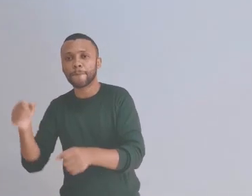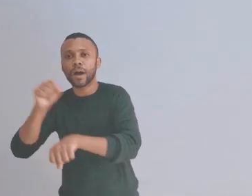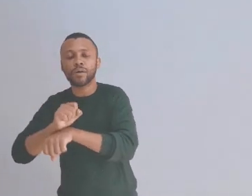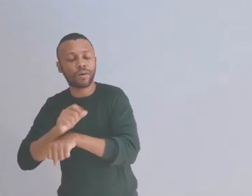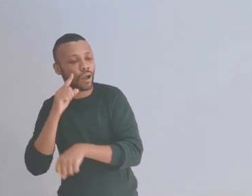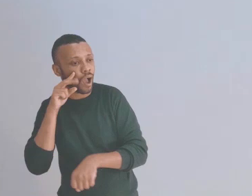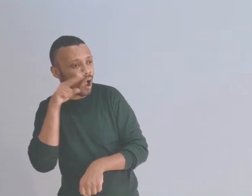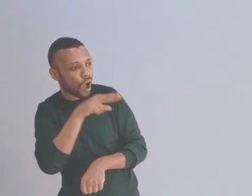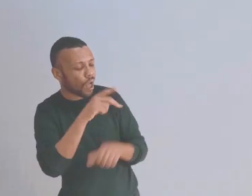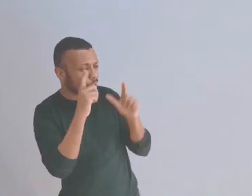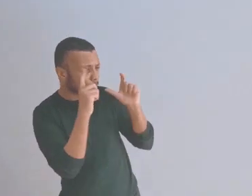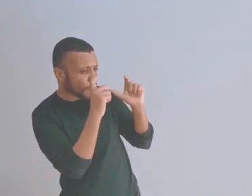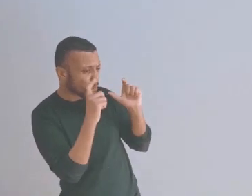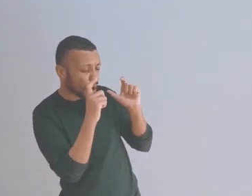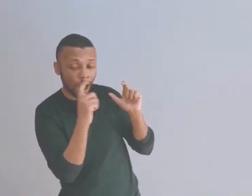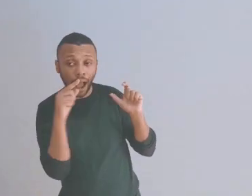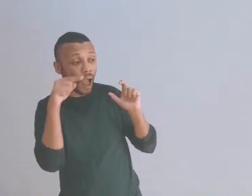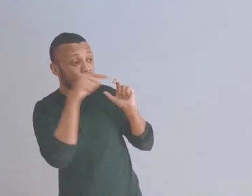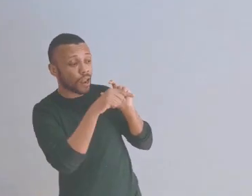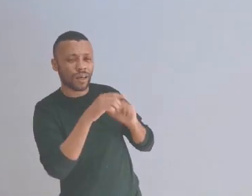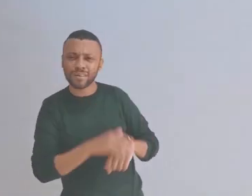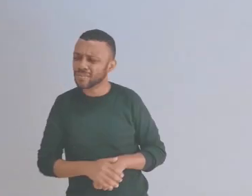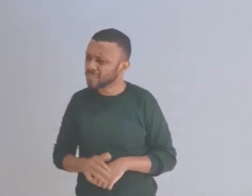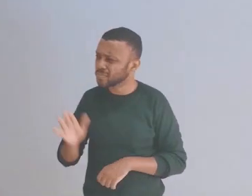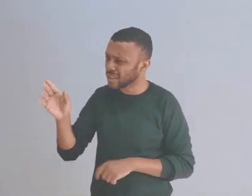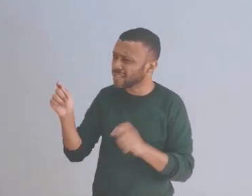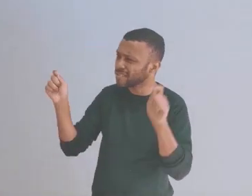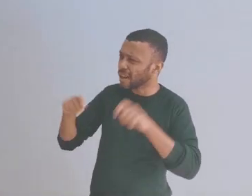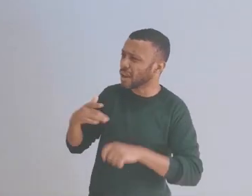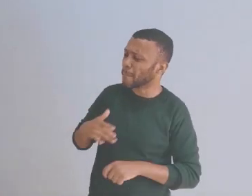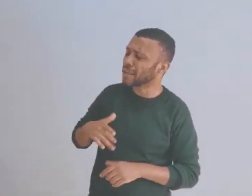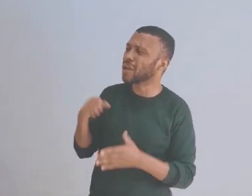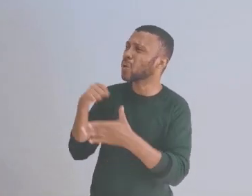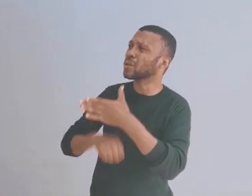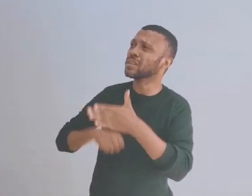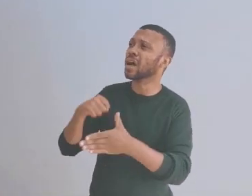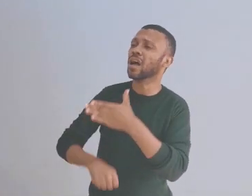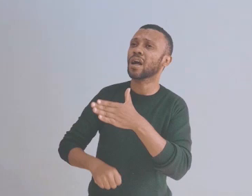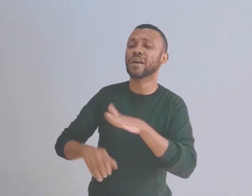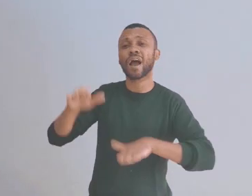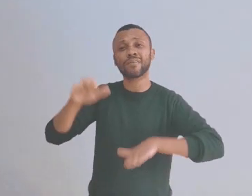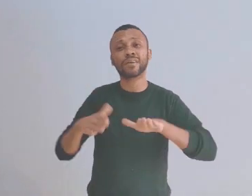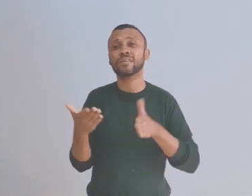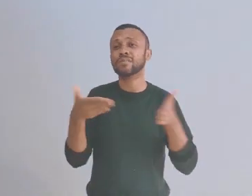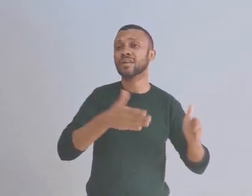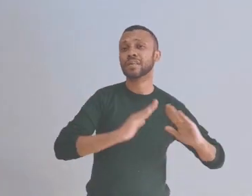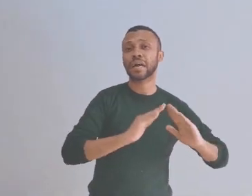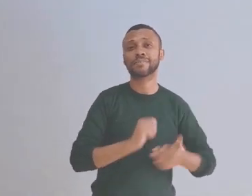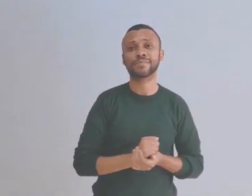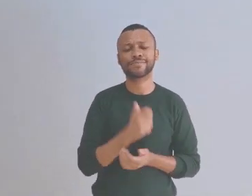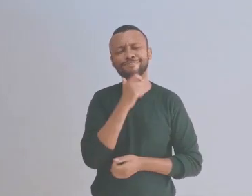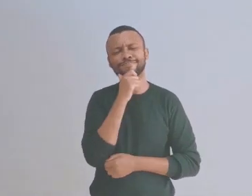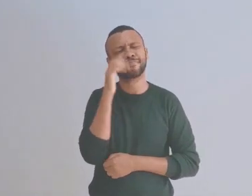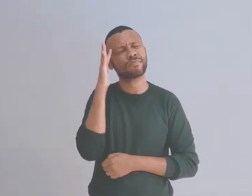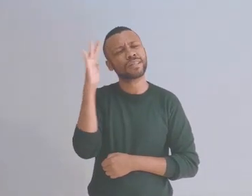e apontaram o dedo. Aí eu falei assim, vale a pena lutar? Vale a pena? Porque às vezes eu chego em casa, eu fico assim,